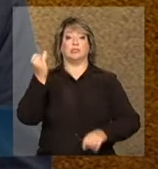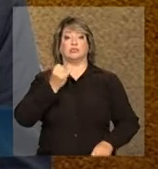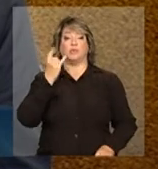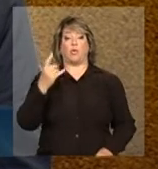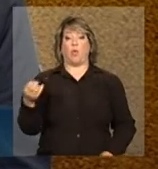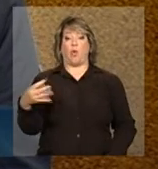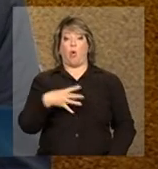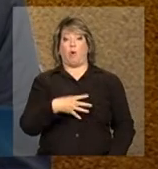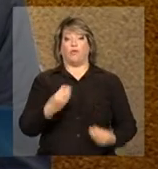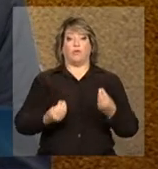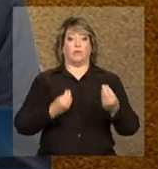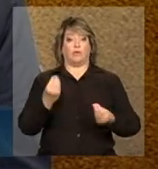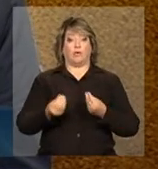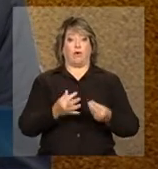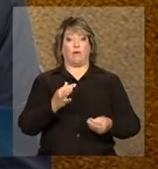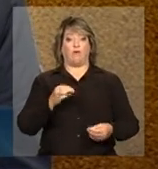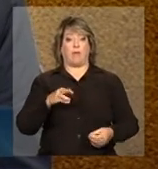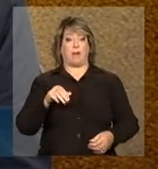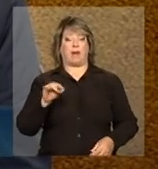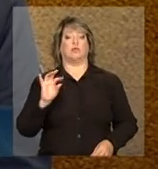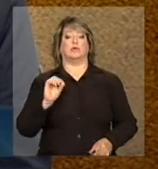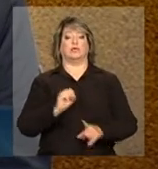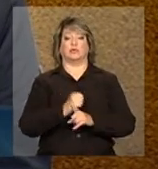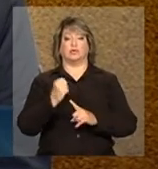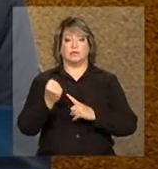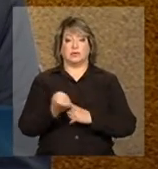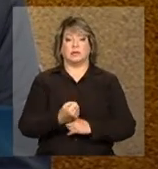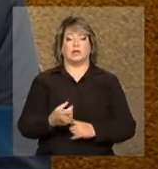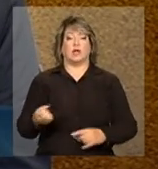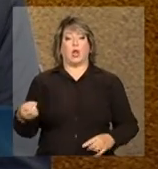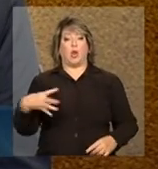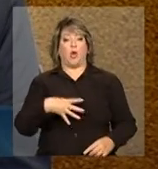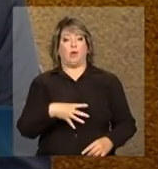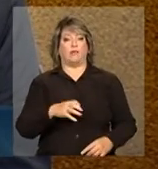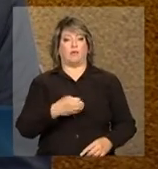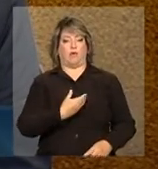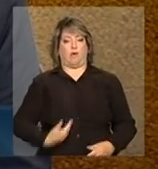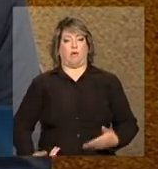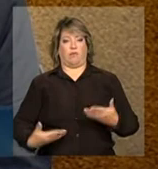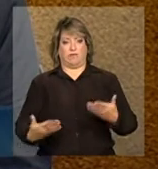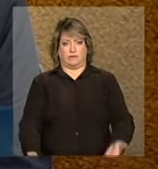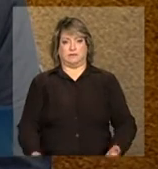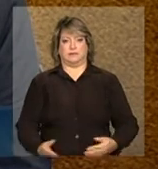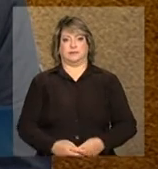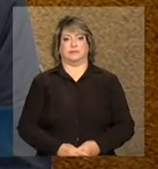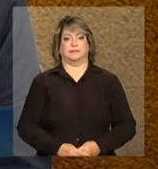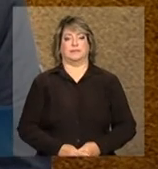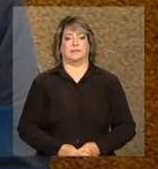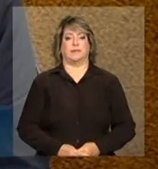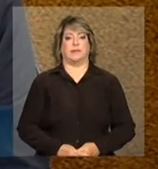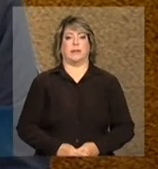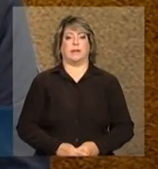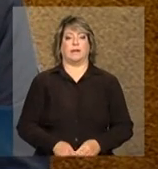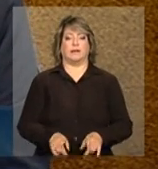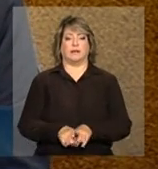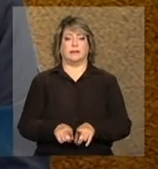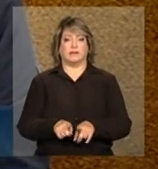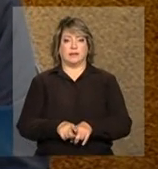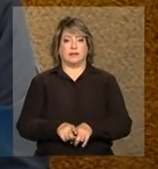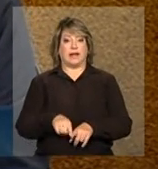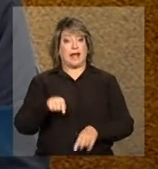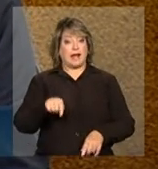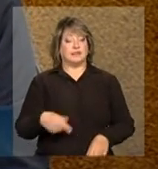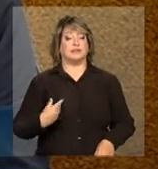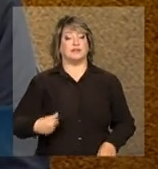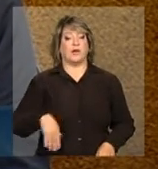novo formato de sociedade, um novo formato de Estado. Então, esse nosso